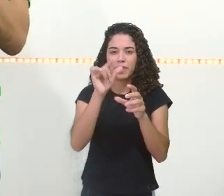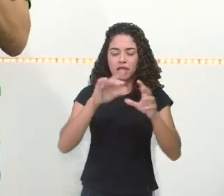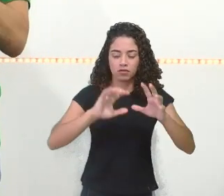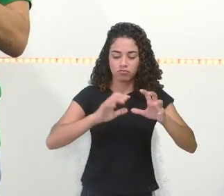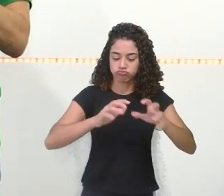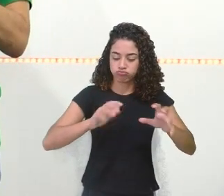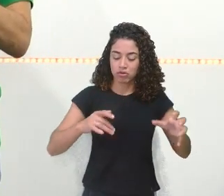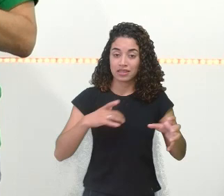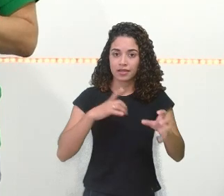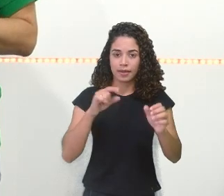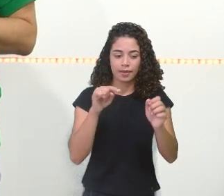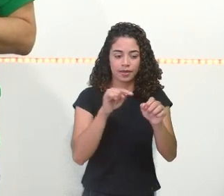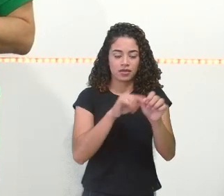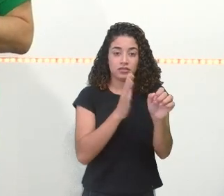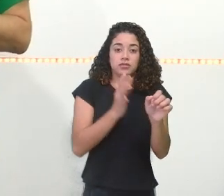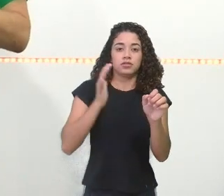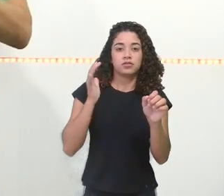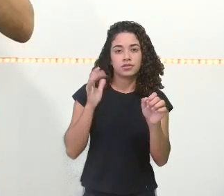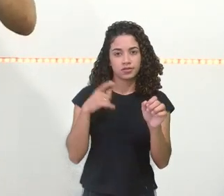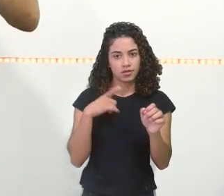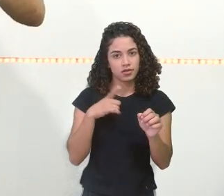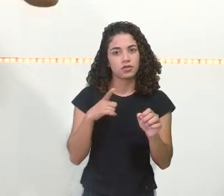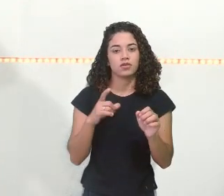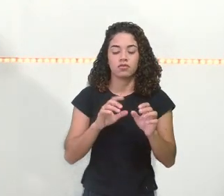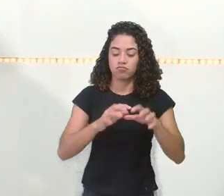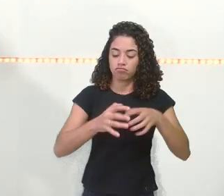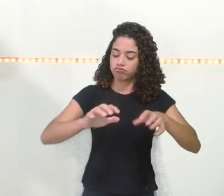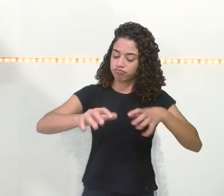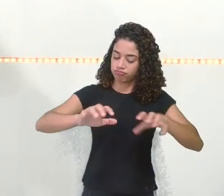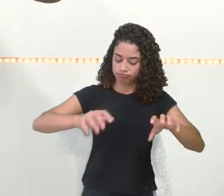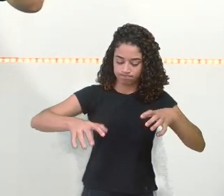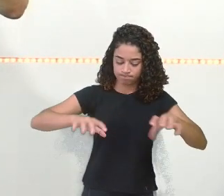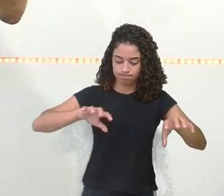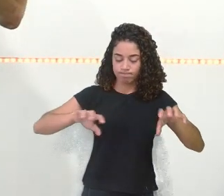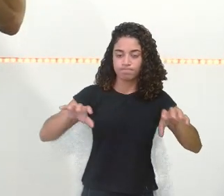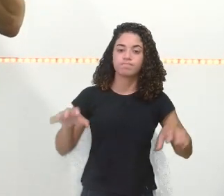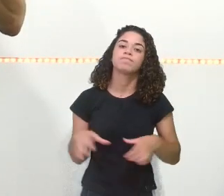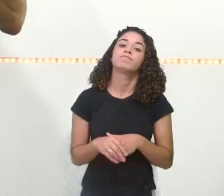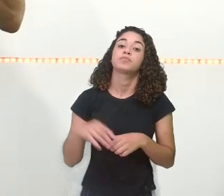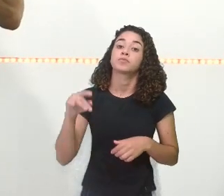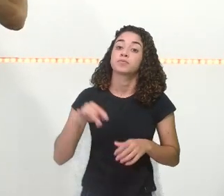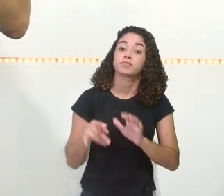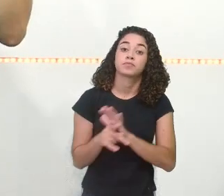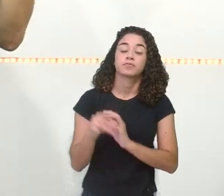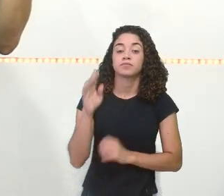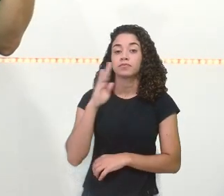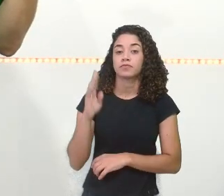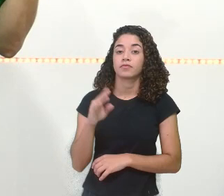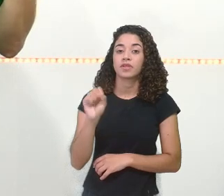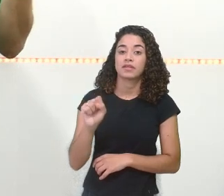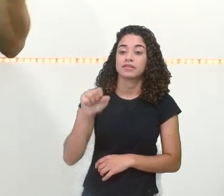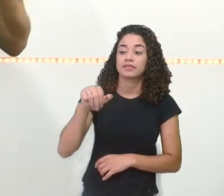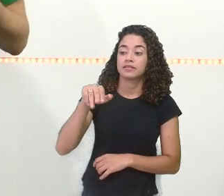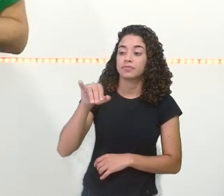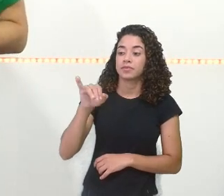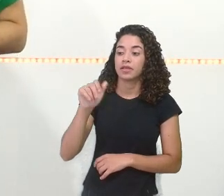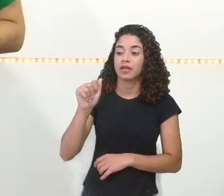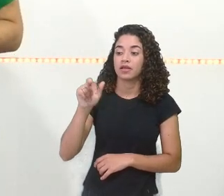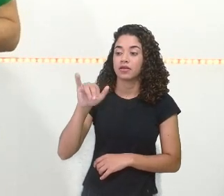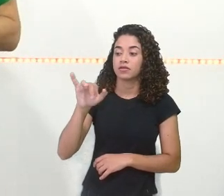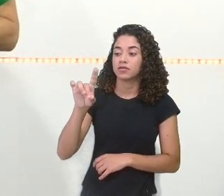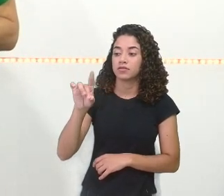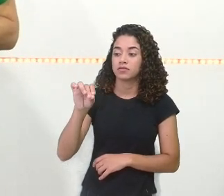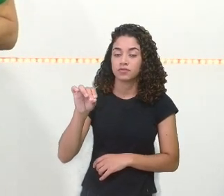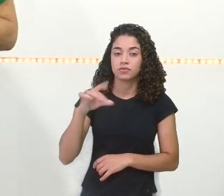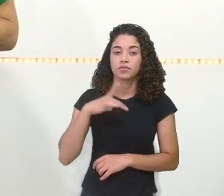muitos espinhos. Então, o que acontece? O semiárido do Brasil, aqui no nosso Nordeste, temos um, né,